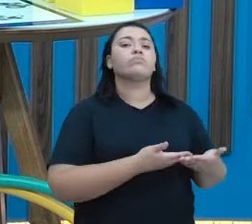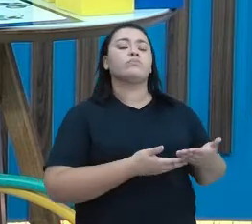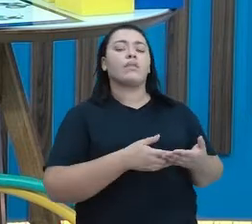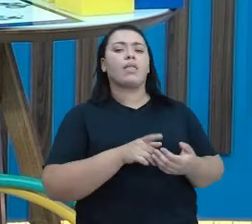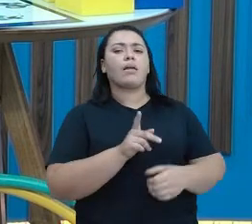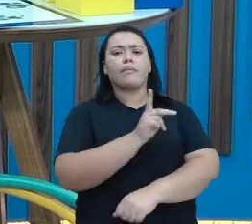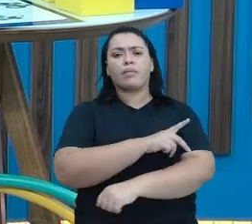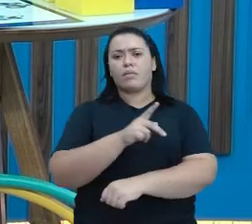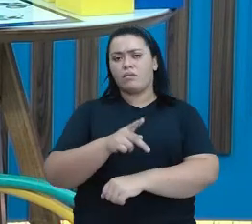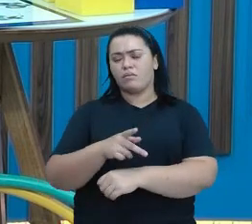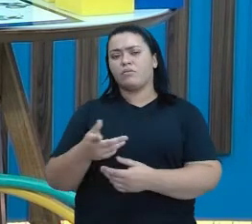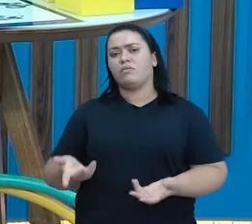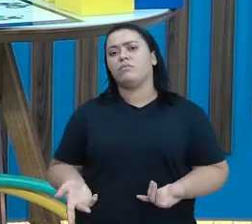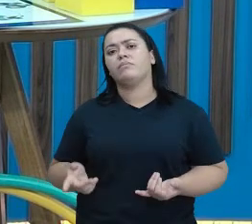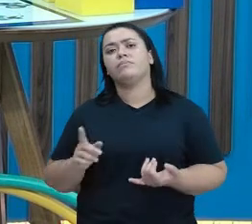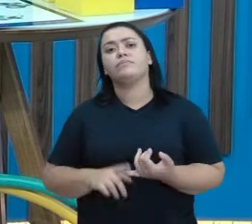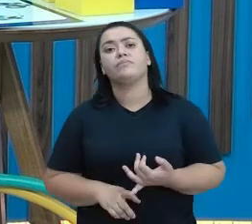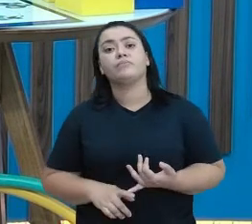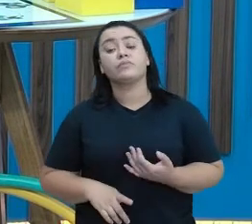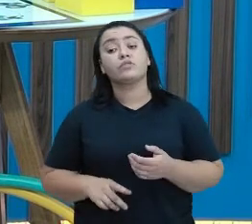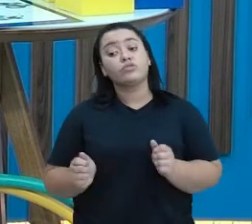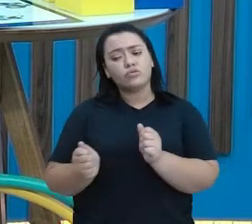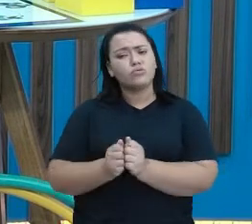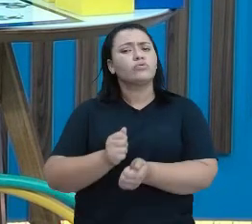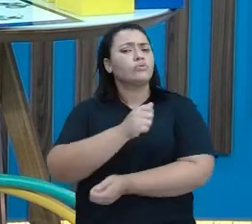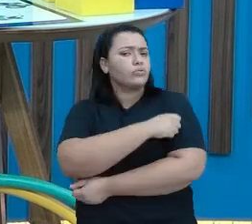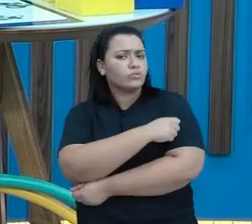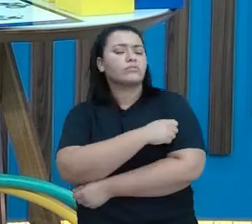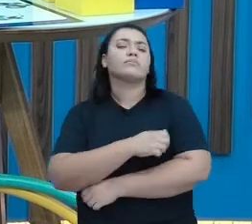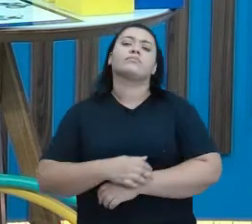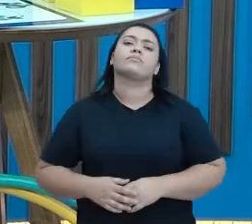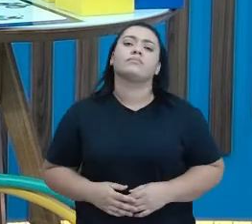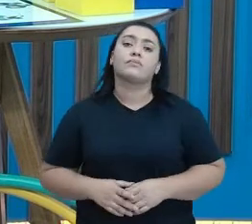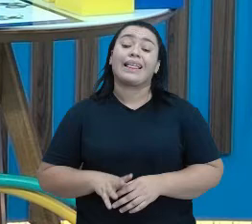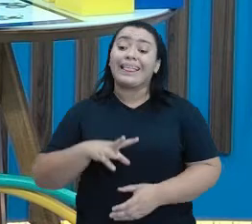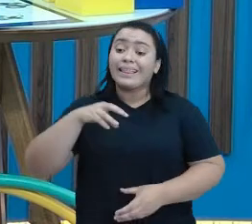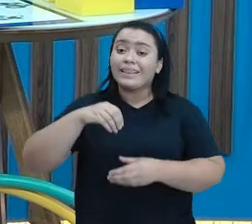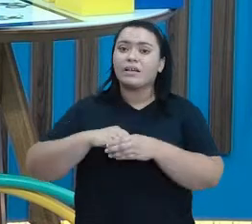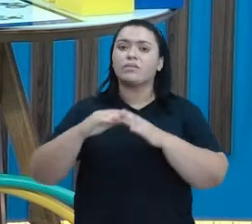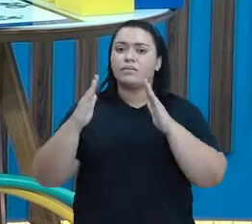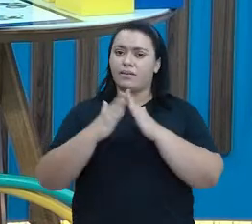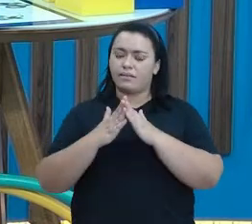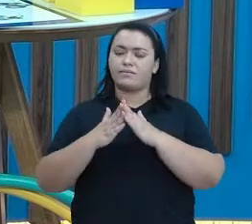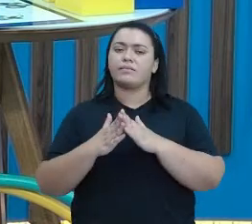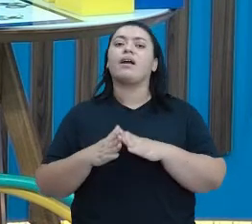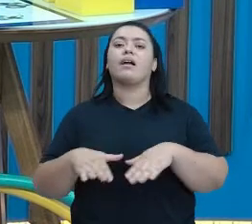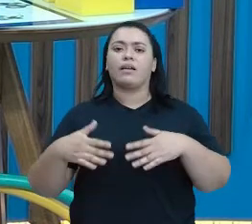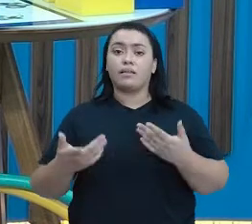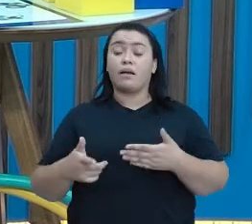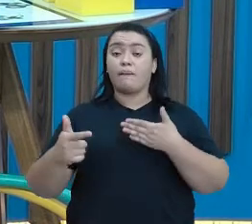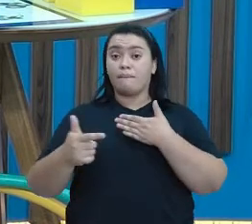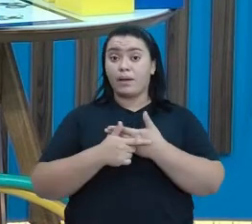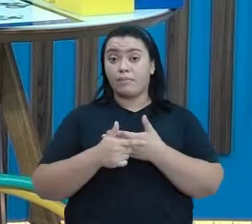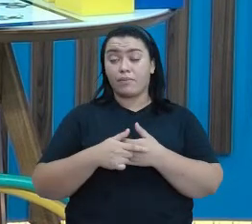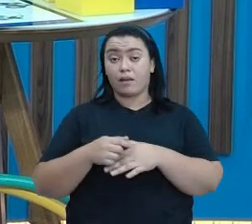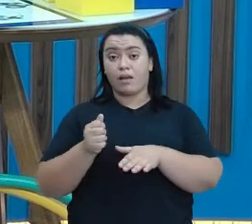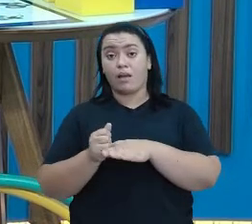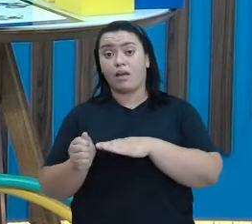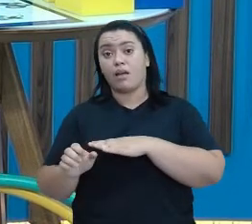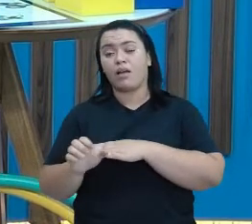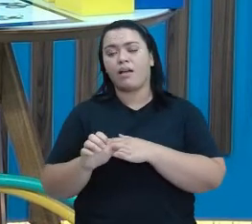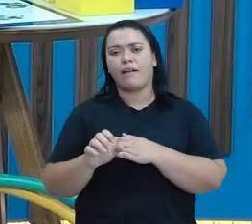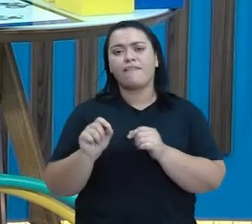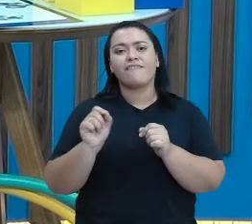pedagógica com esse estudante em casa, certo? Então, esse é o papel do AE, formar